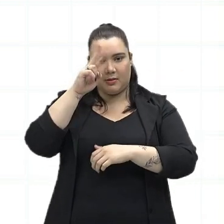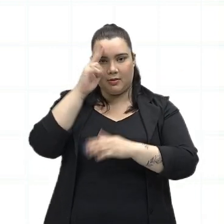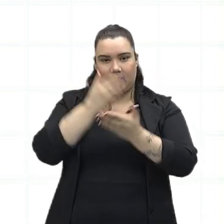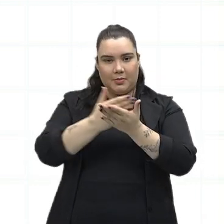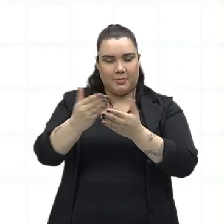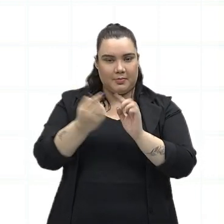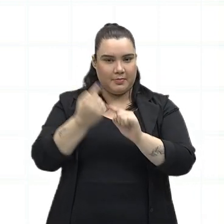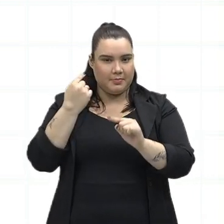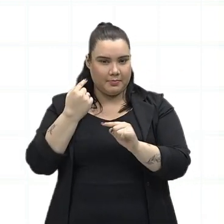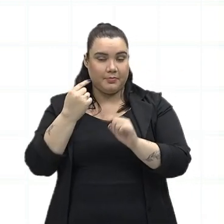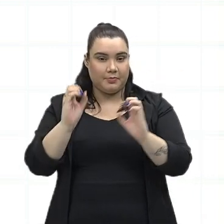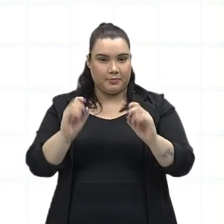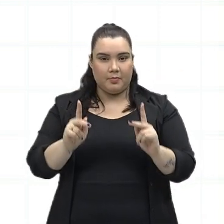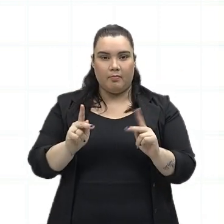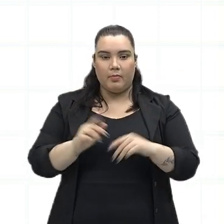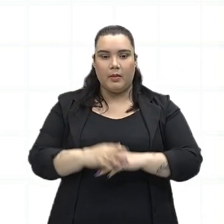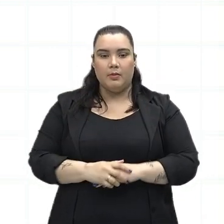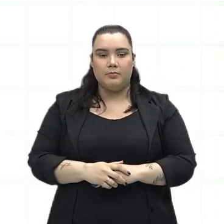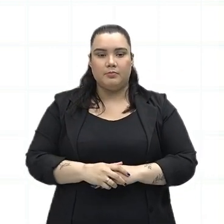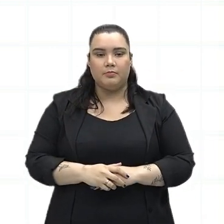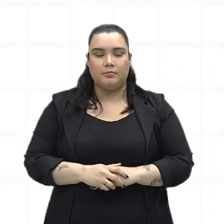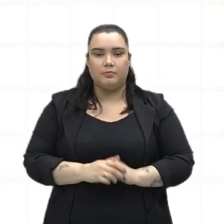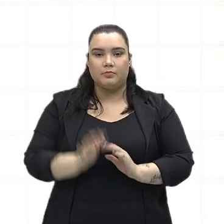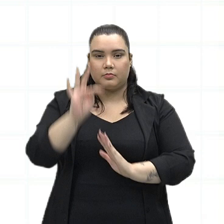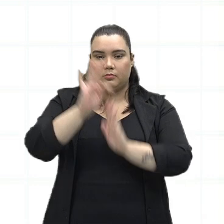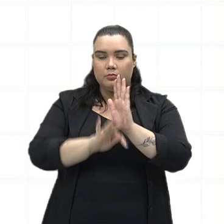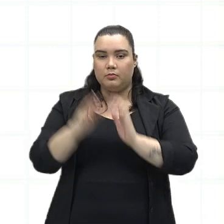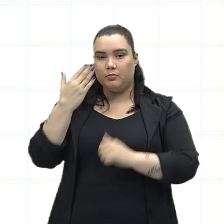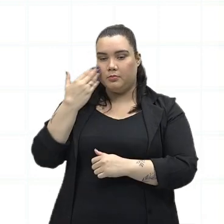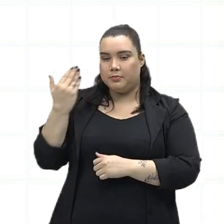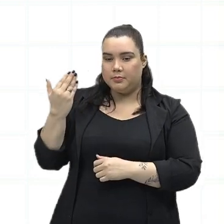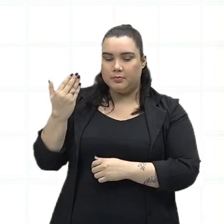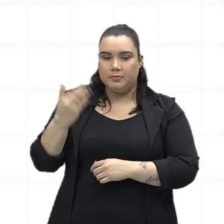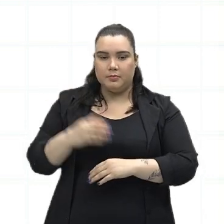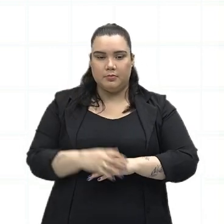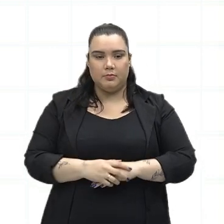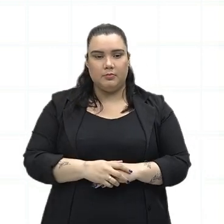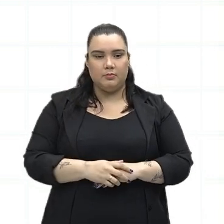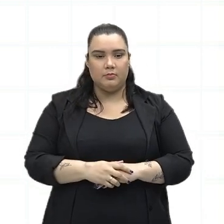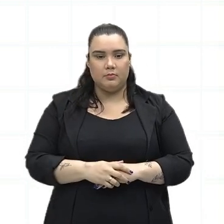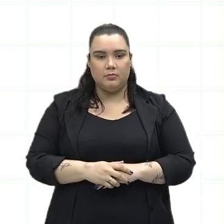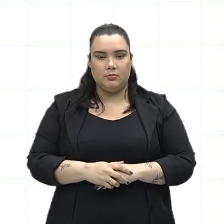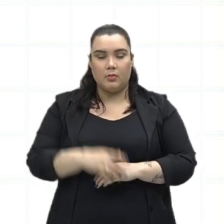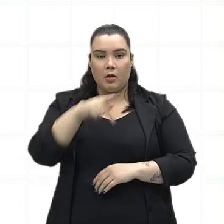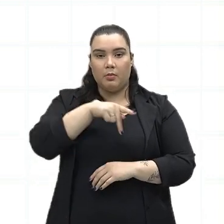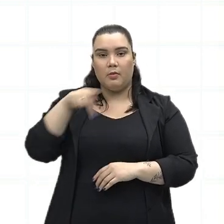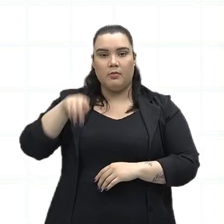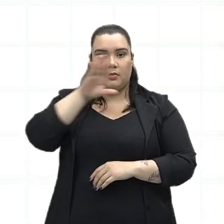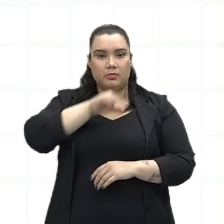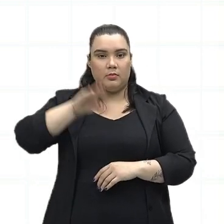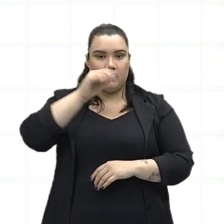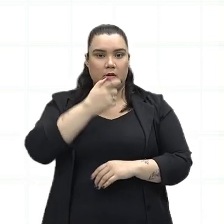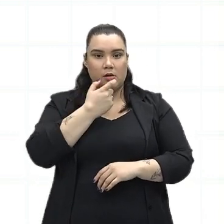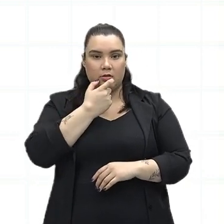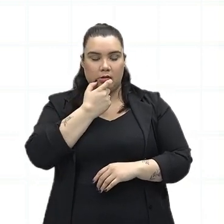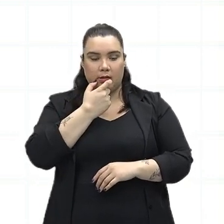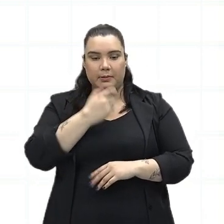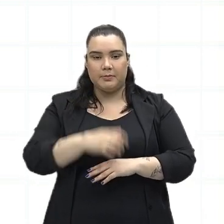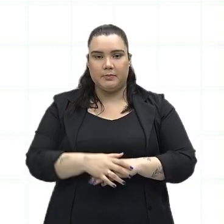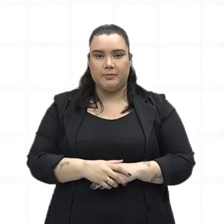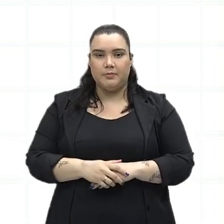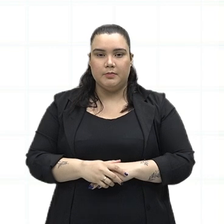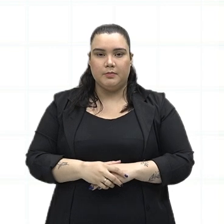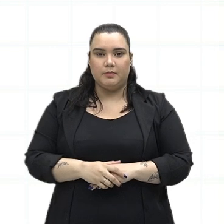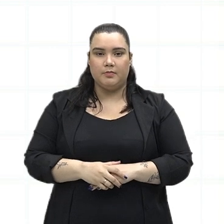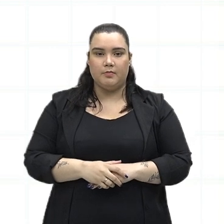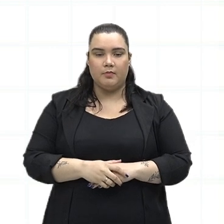para vocês, tá bom? E o texto diz o seguinte, ó. AI could replace equivalent of